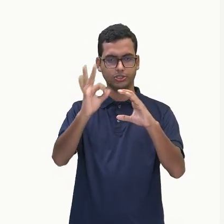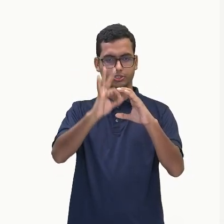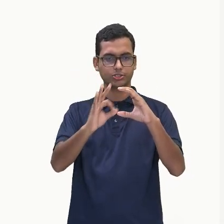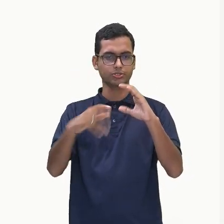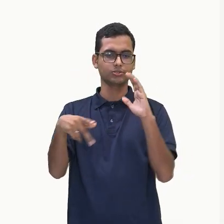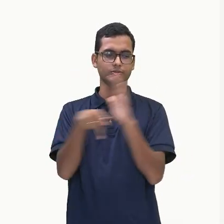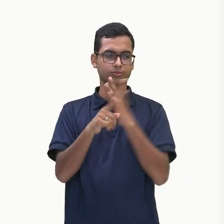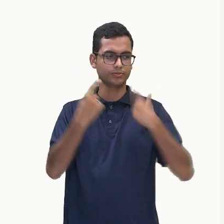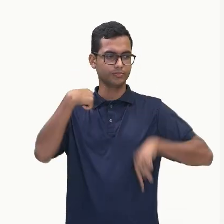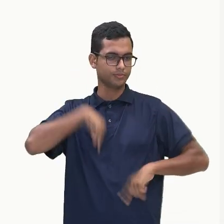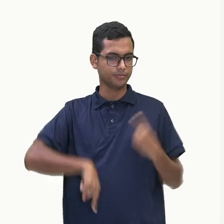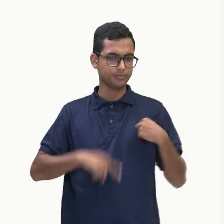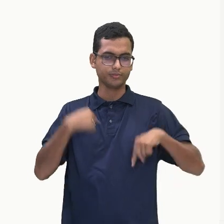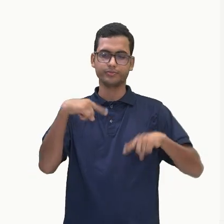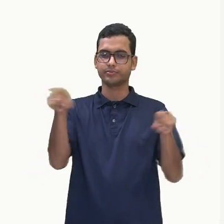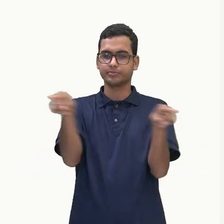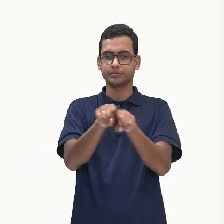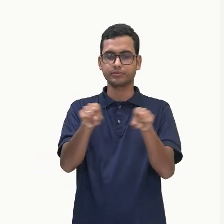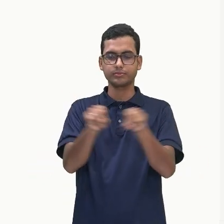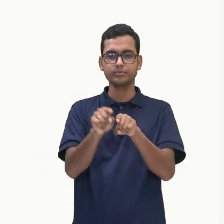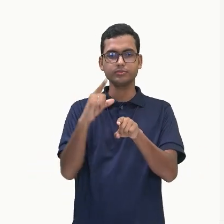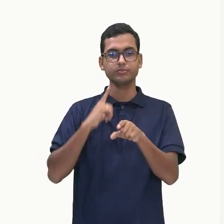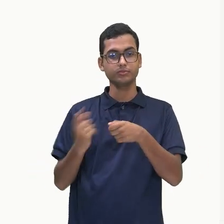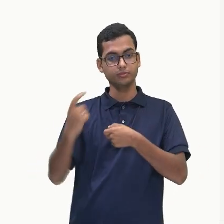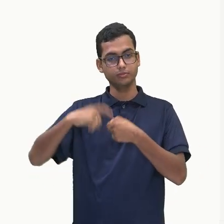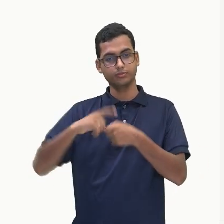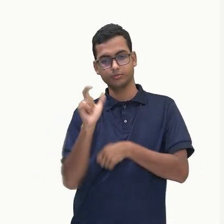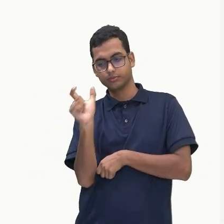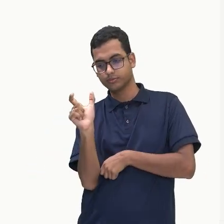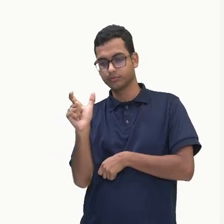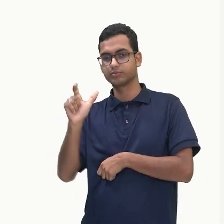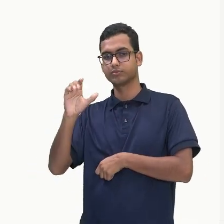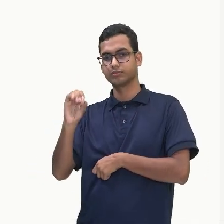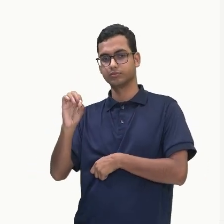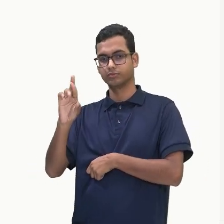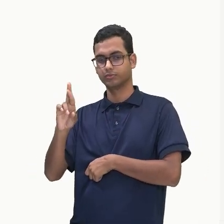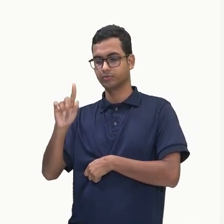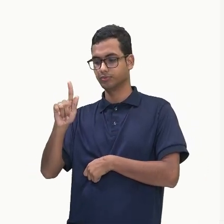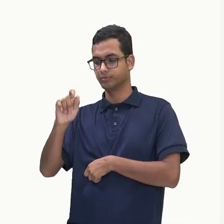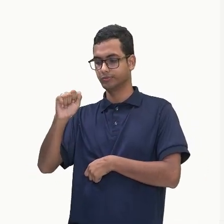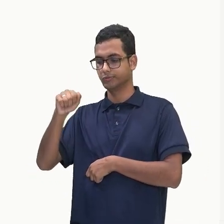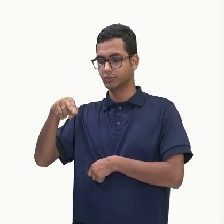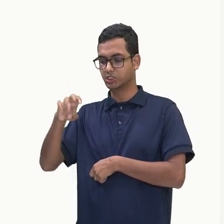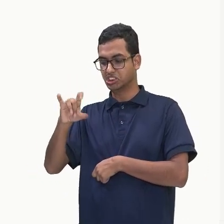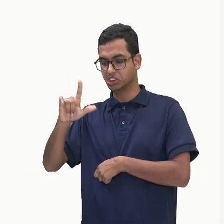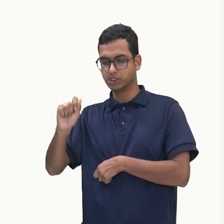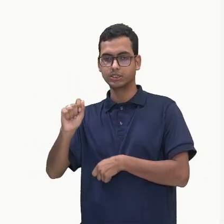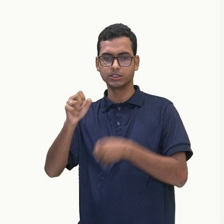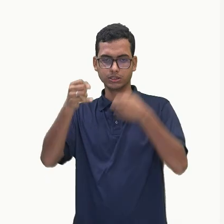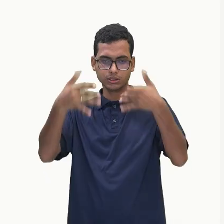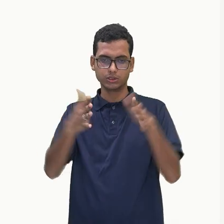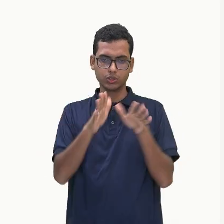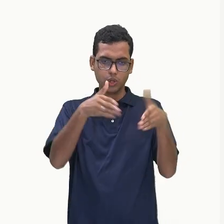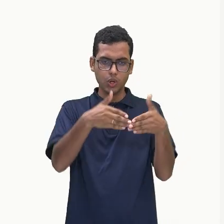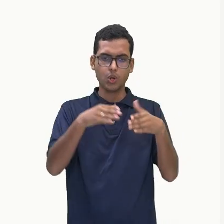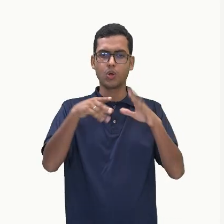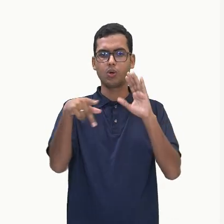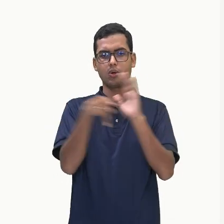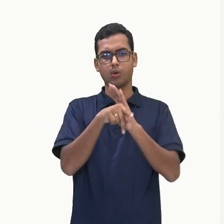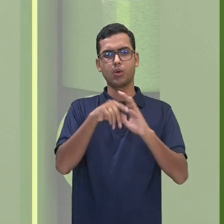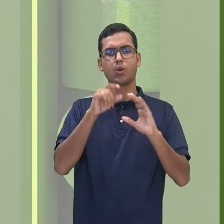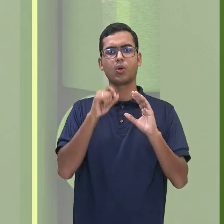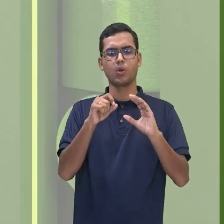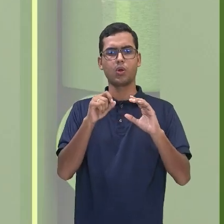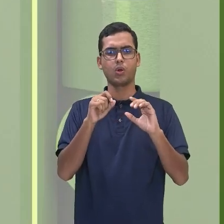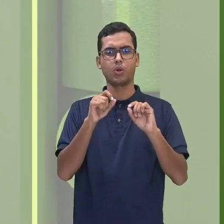metabolismo. Voltando aí para a origem da palavra organela, já que estamos falando do citoplasma, elas lembram o quê?